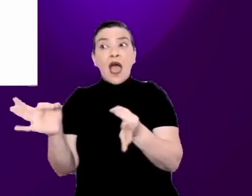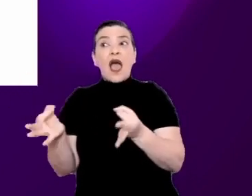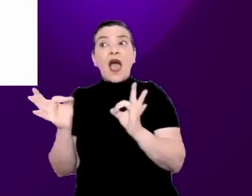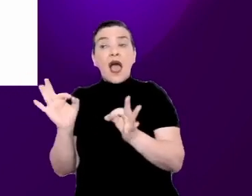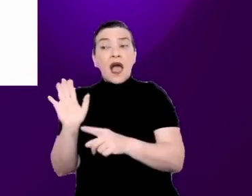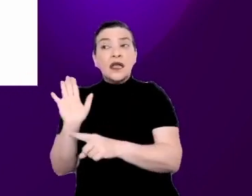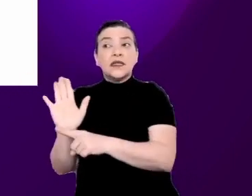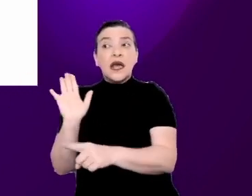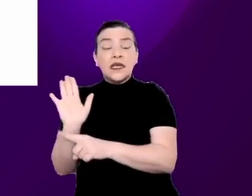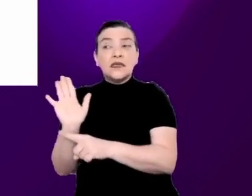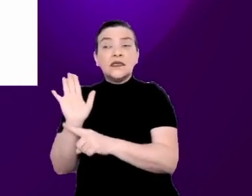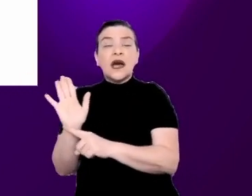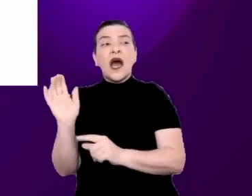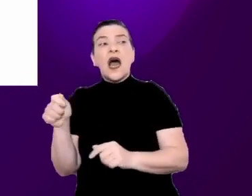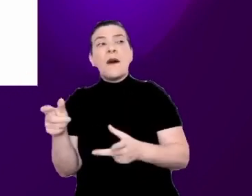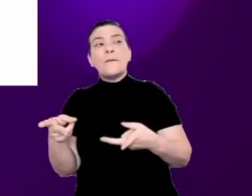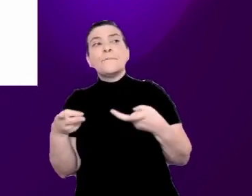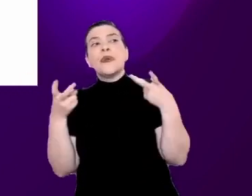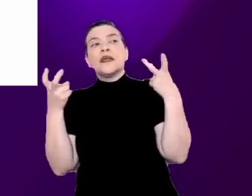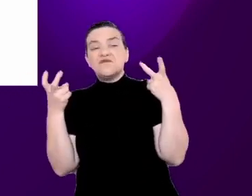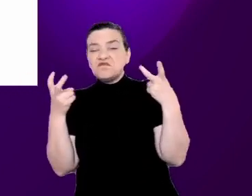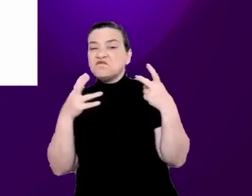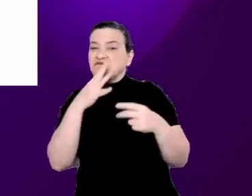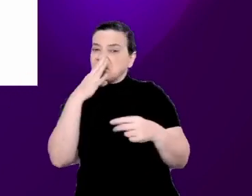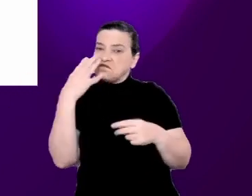que realmente importam para ele.